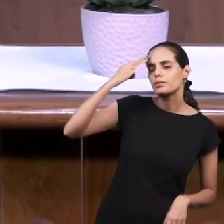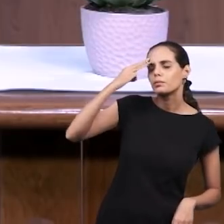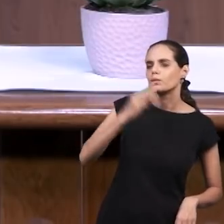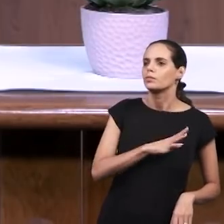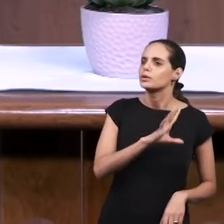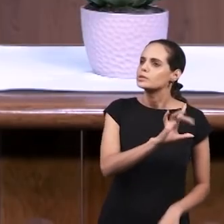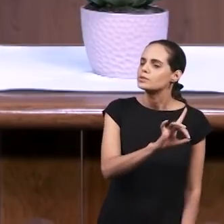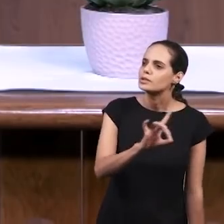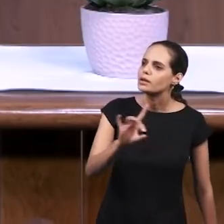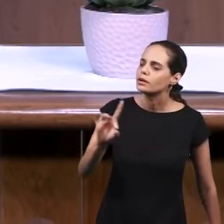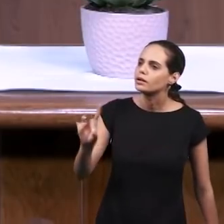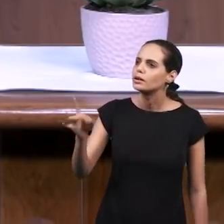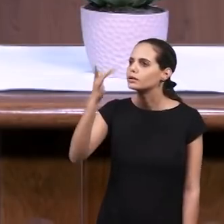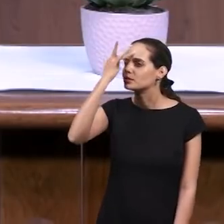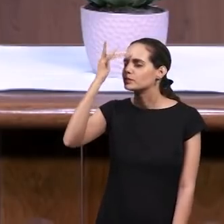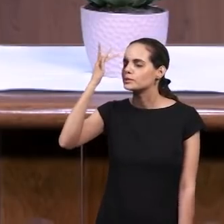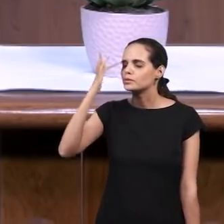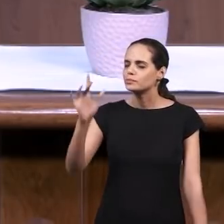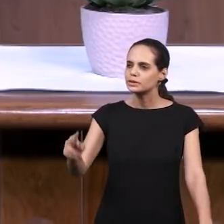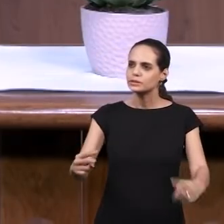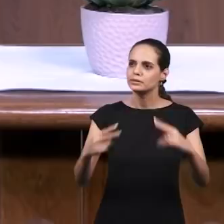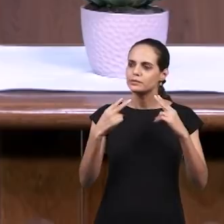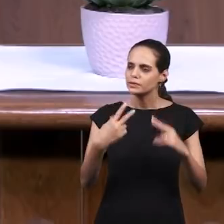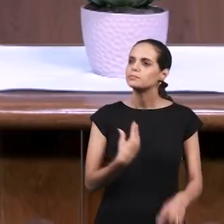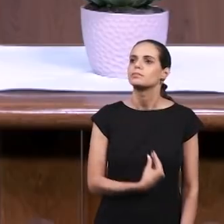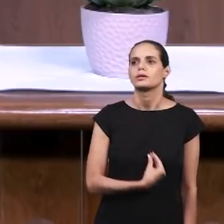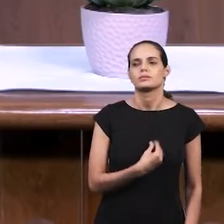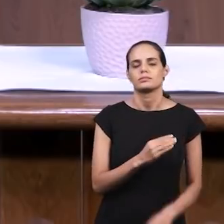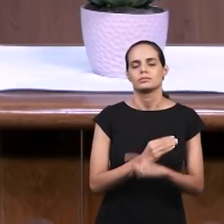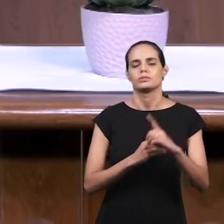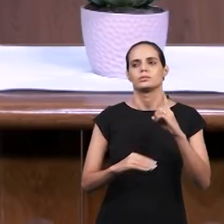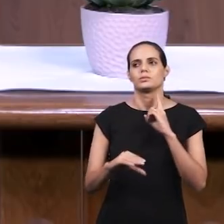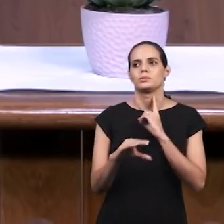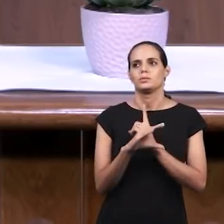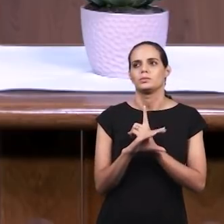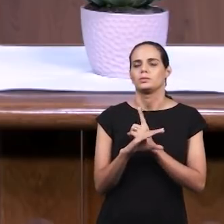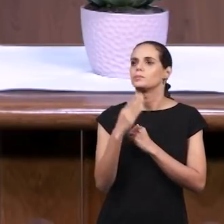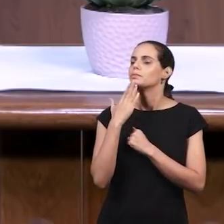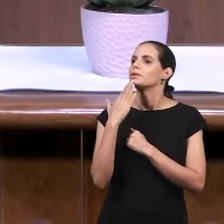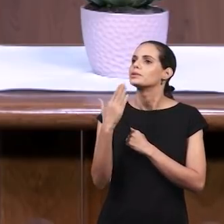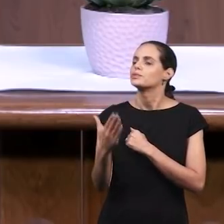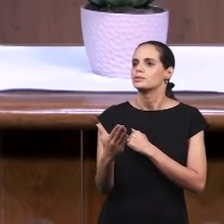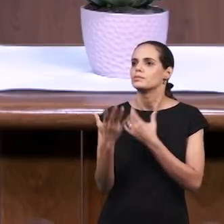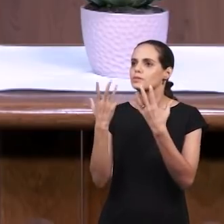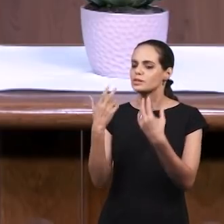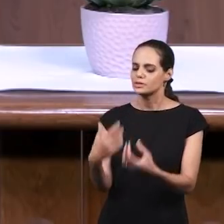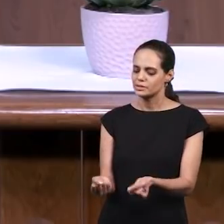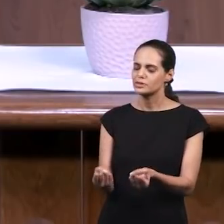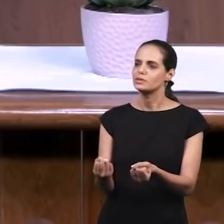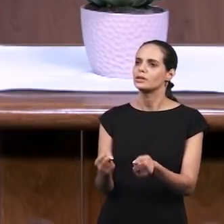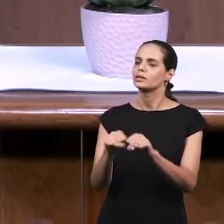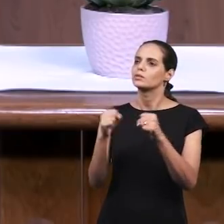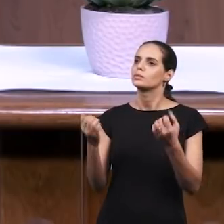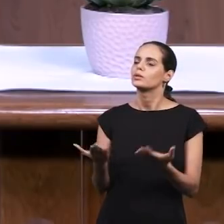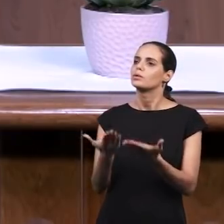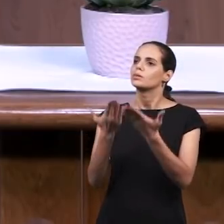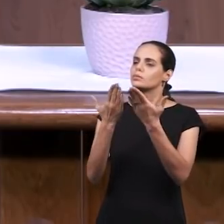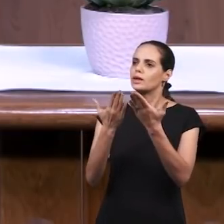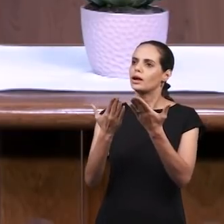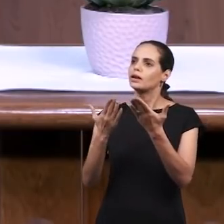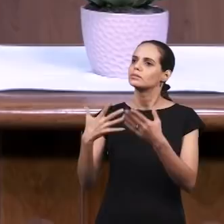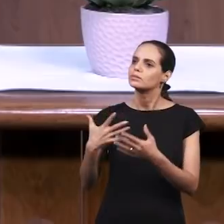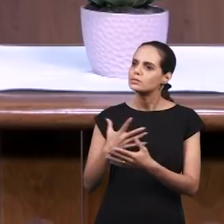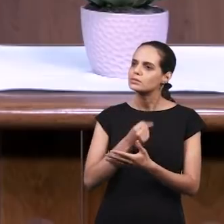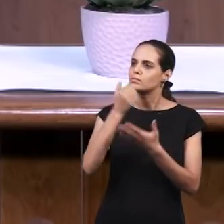e no coração de cada um daqueles que participaram deste culto, Senhor. Assim pedimos, recebe no Teu altar o nosso louvor e a nossa